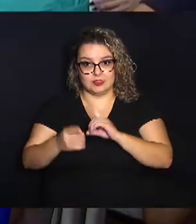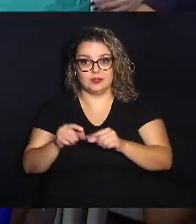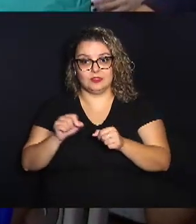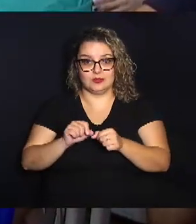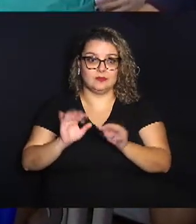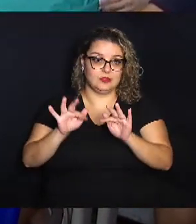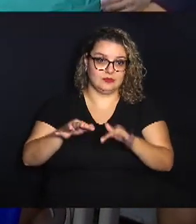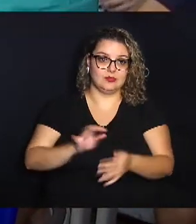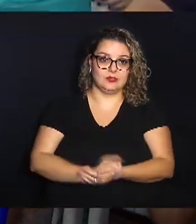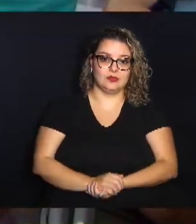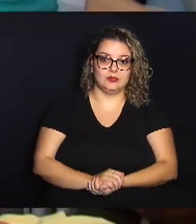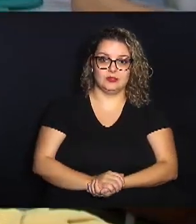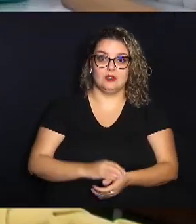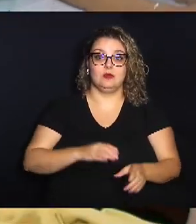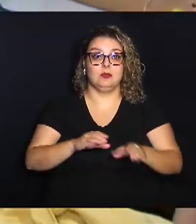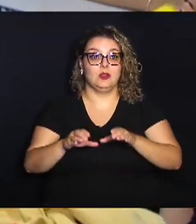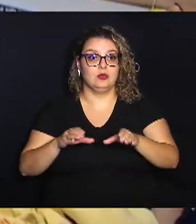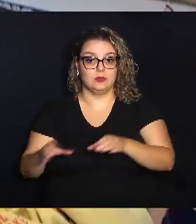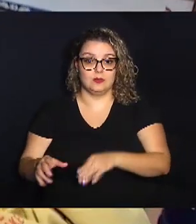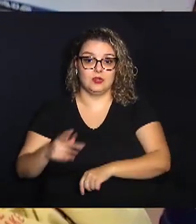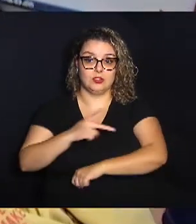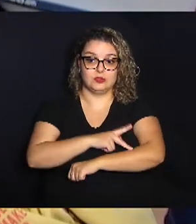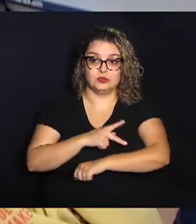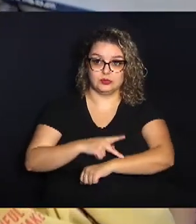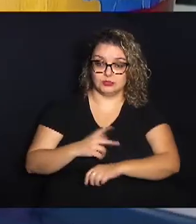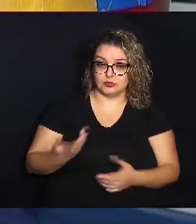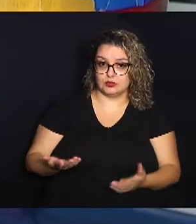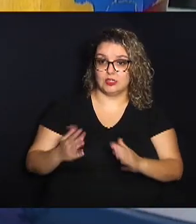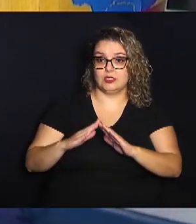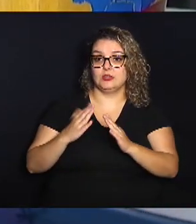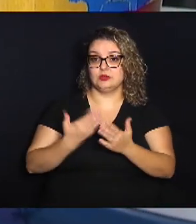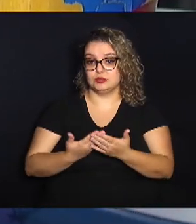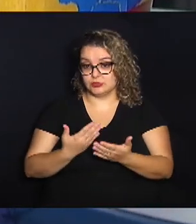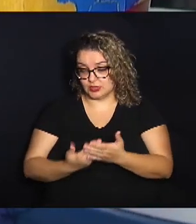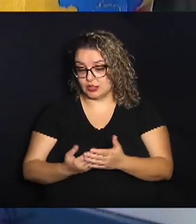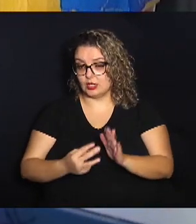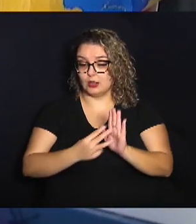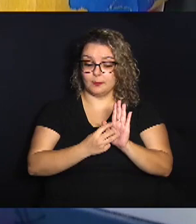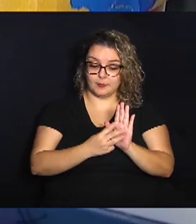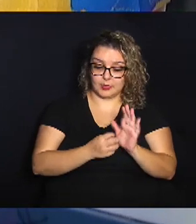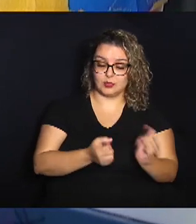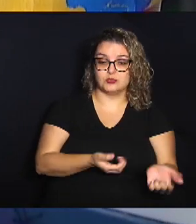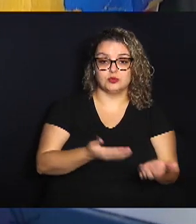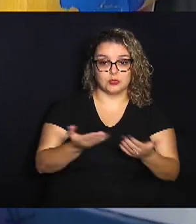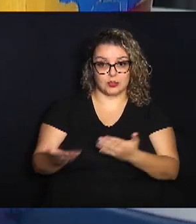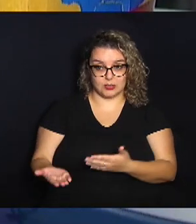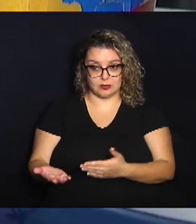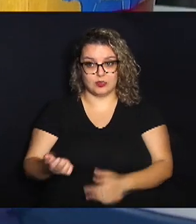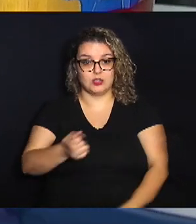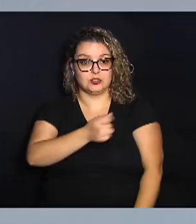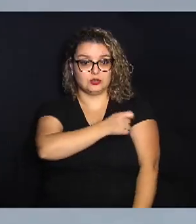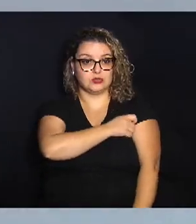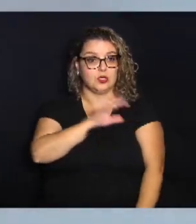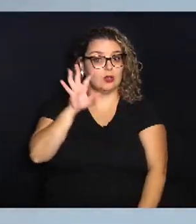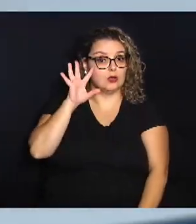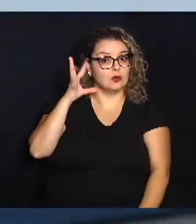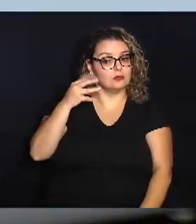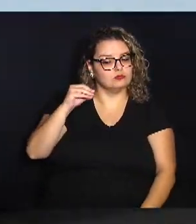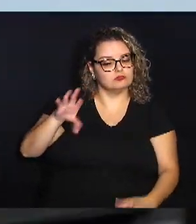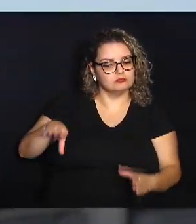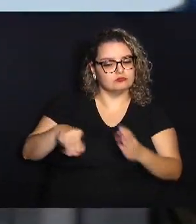final. Para o coordenador pedagógico da escola, a metodologia apresentada aos alunos agrega conhecimento